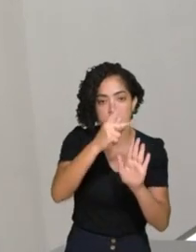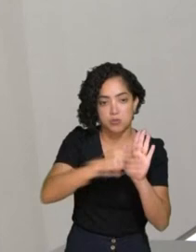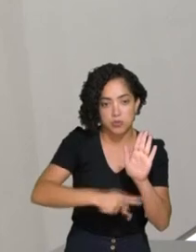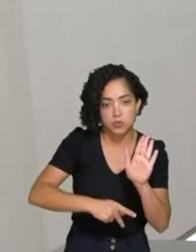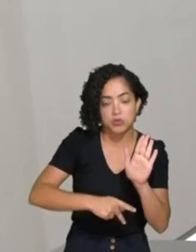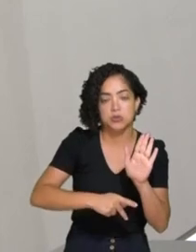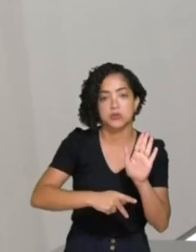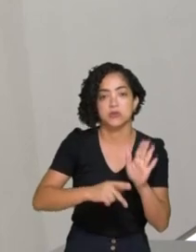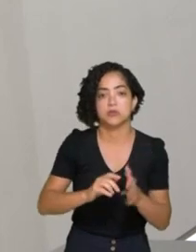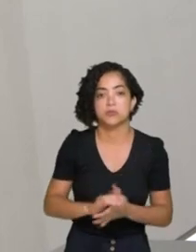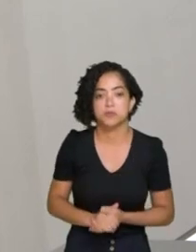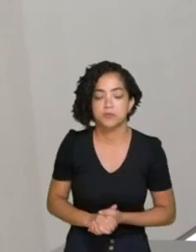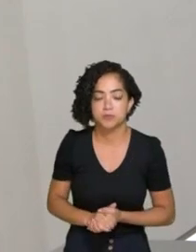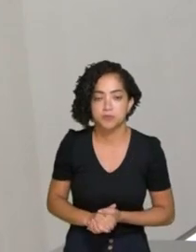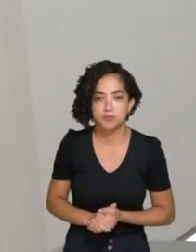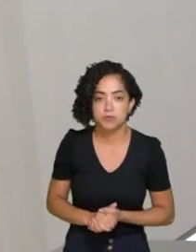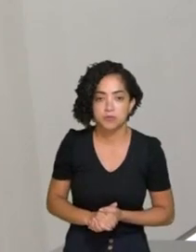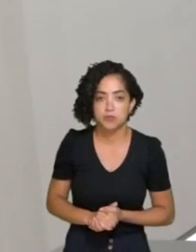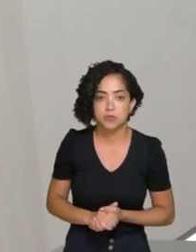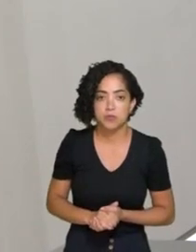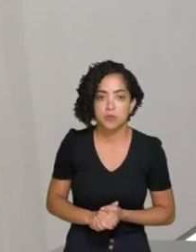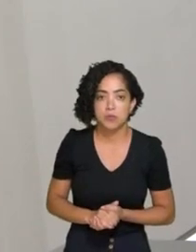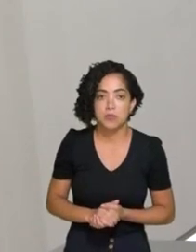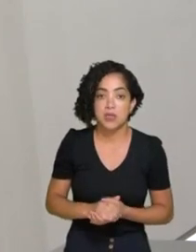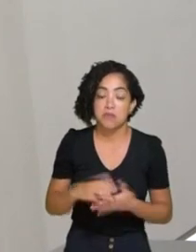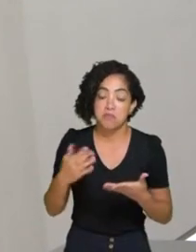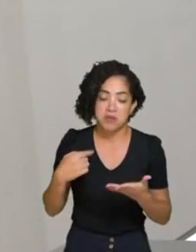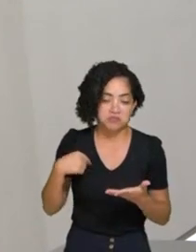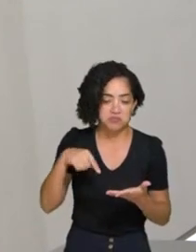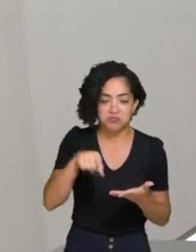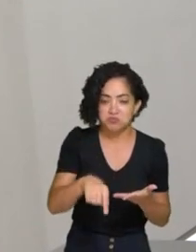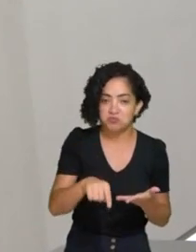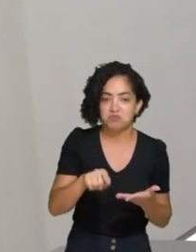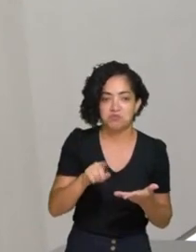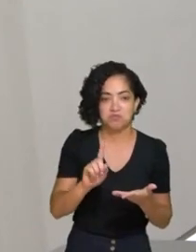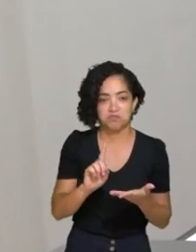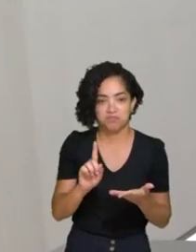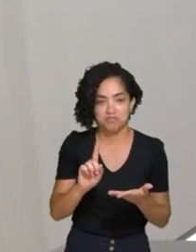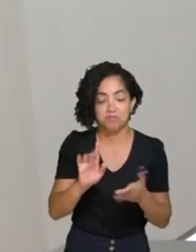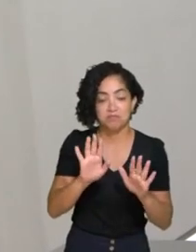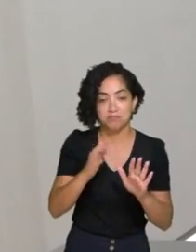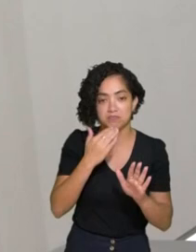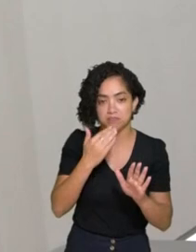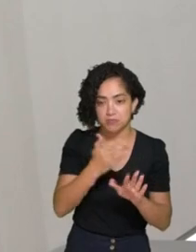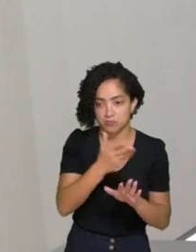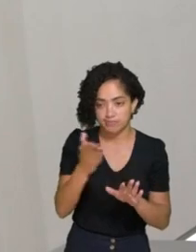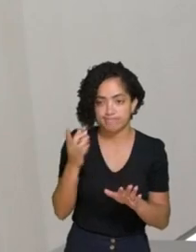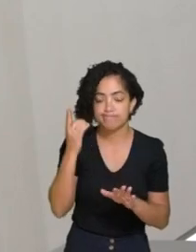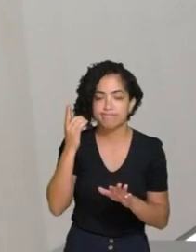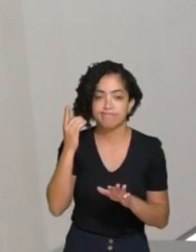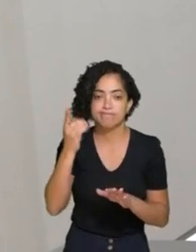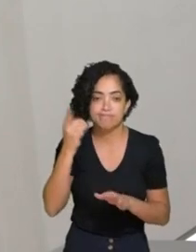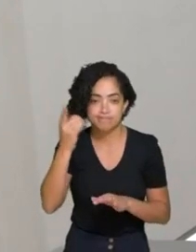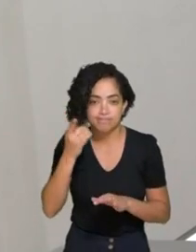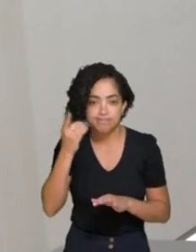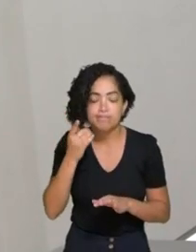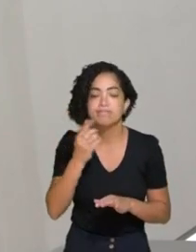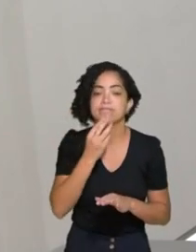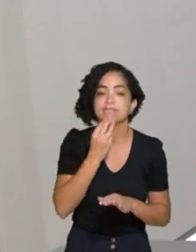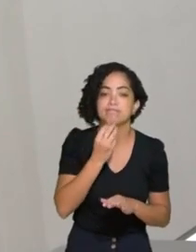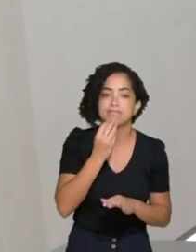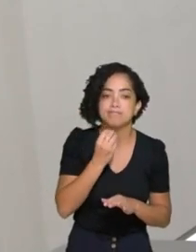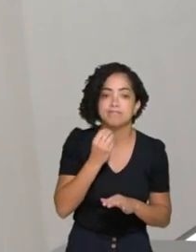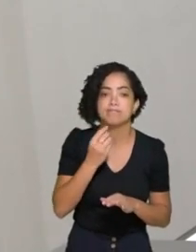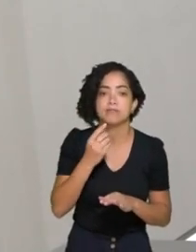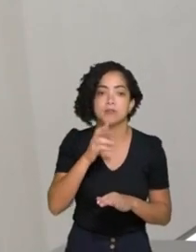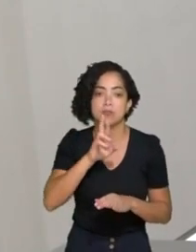metros quadrados. Eu não estarei mais aqui nessa casa, mas peço que os deputados, deputado Marquito, deputado Rodrigo